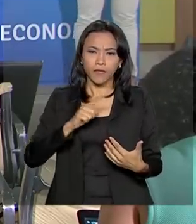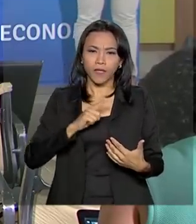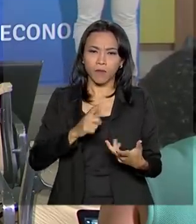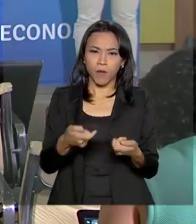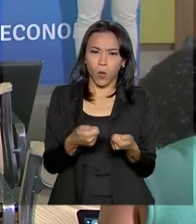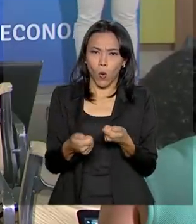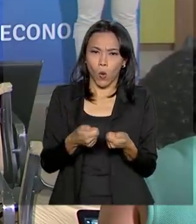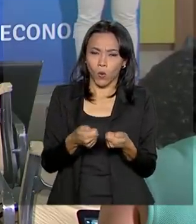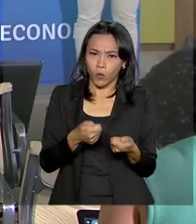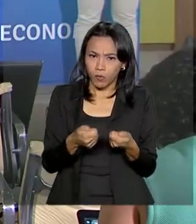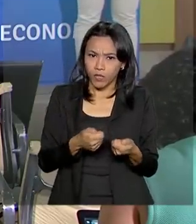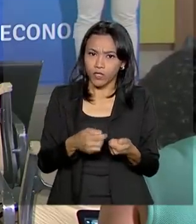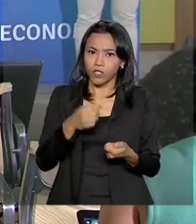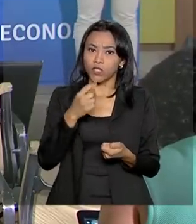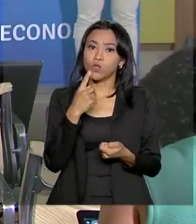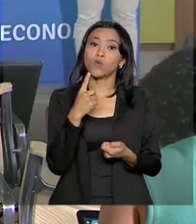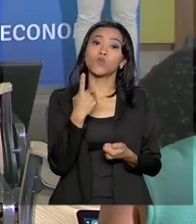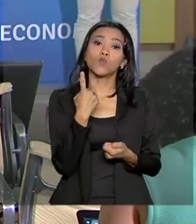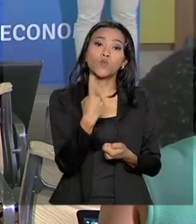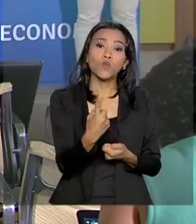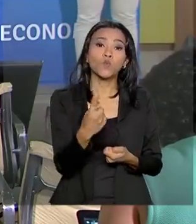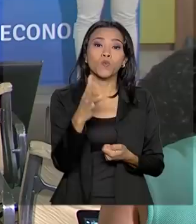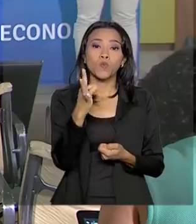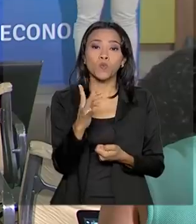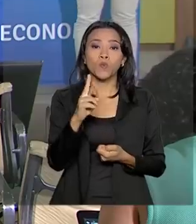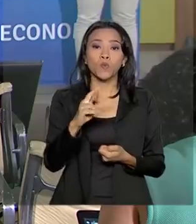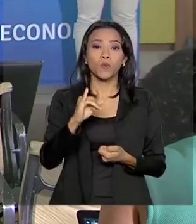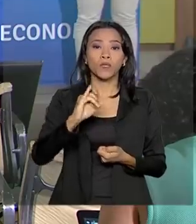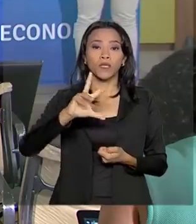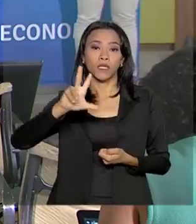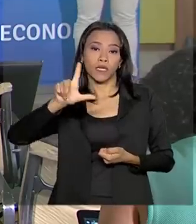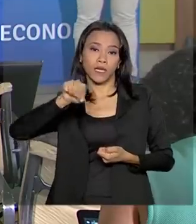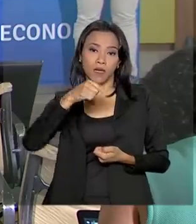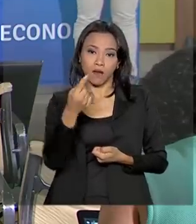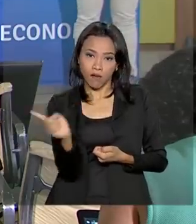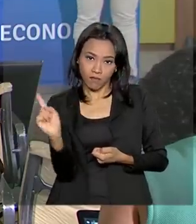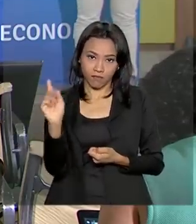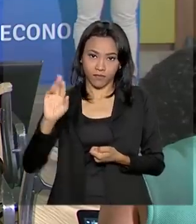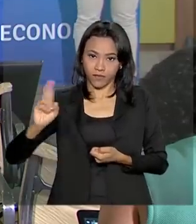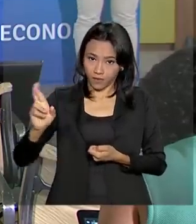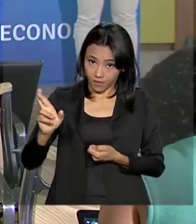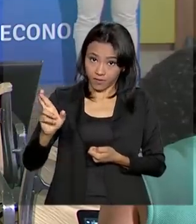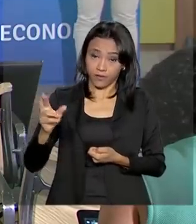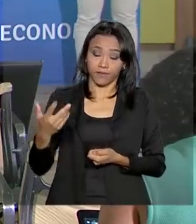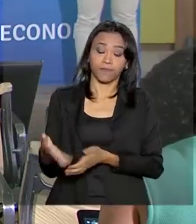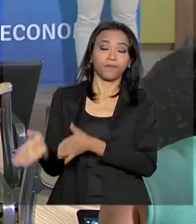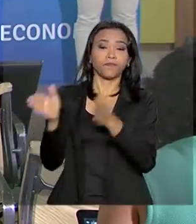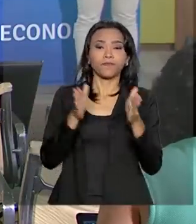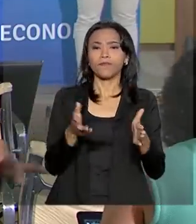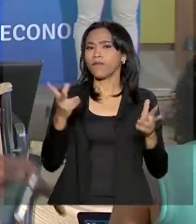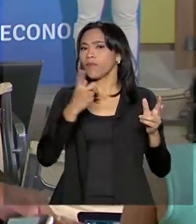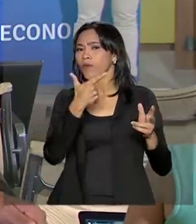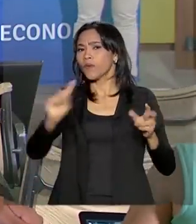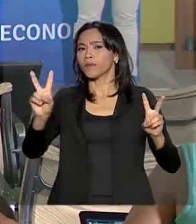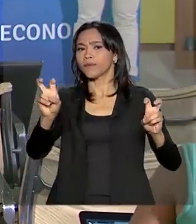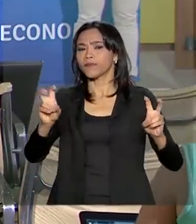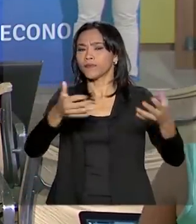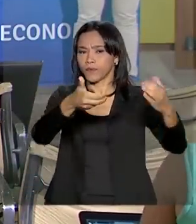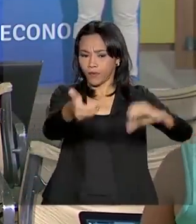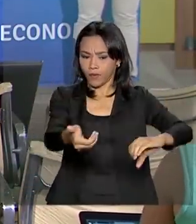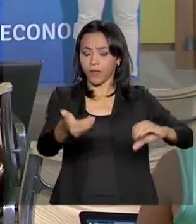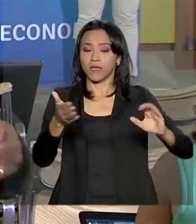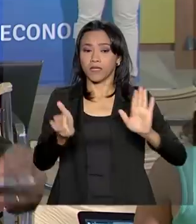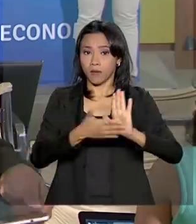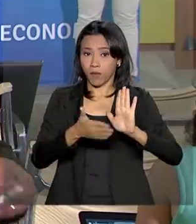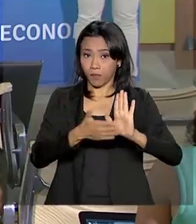de R$1 trilhão dentro de 10 anos com essa nova previdência entrando em vigor. Agora, falando um pouquinho sobre o Congresso Nacional, essa proposta é apresentada